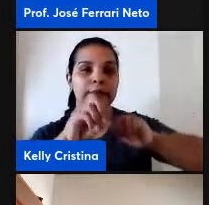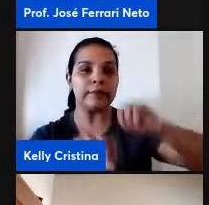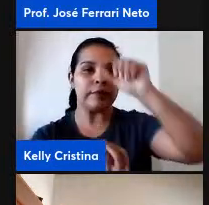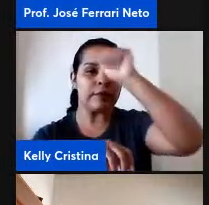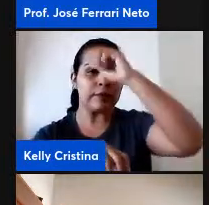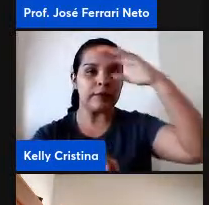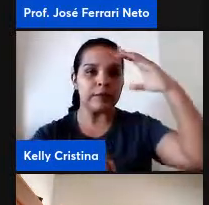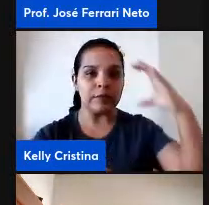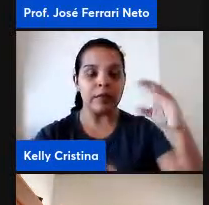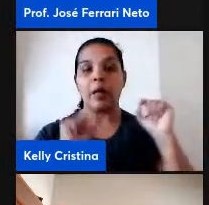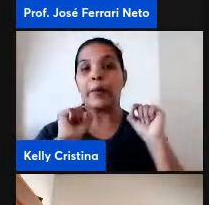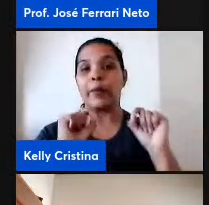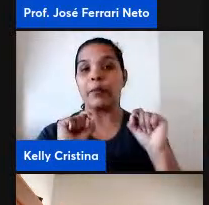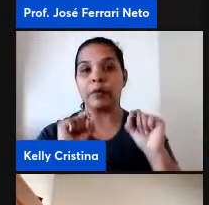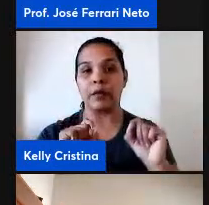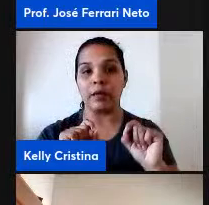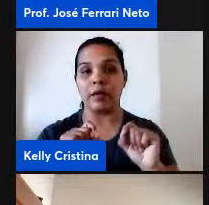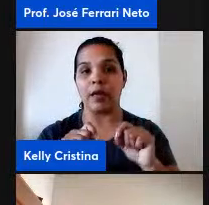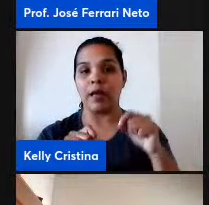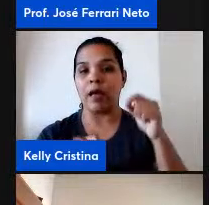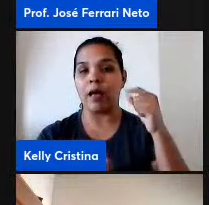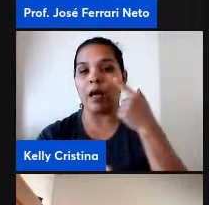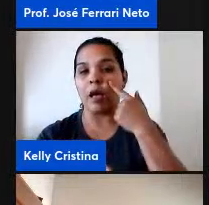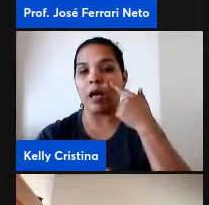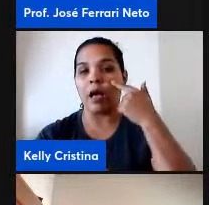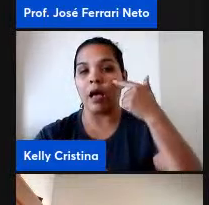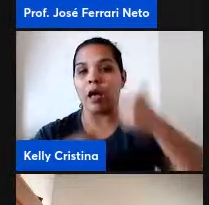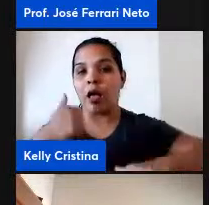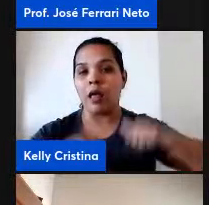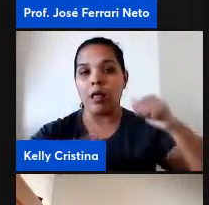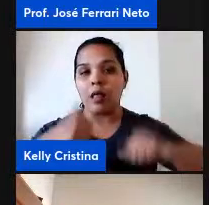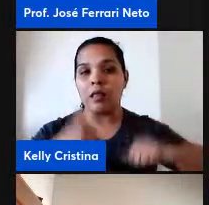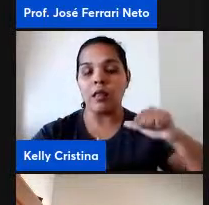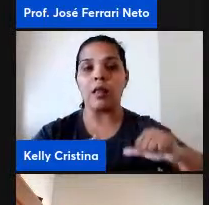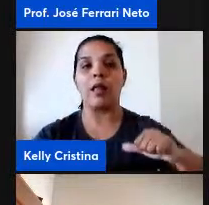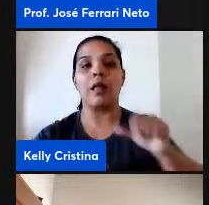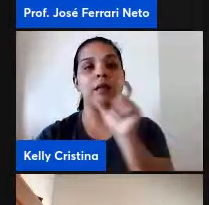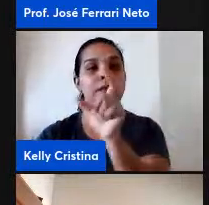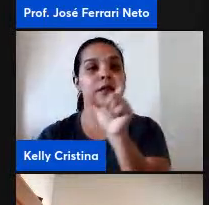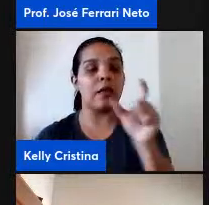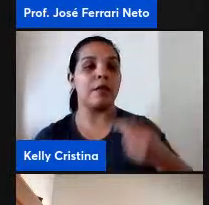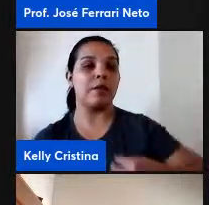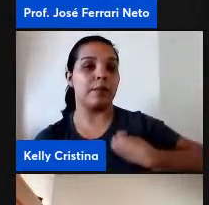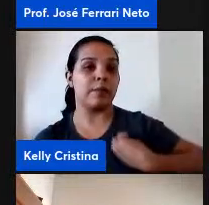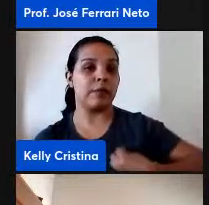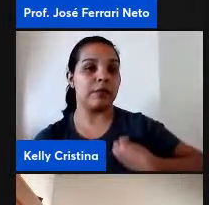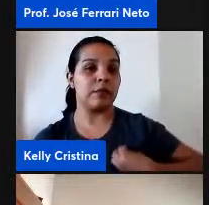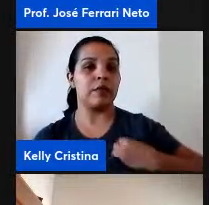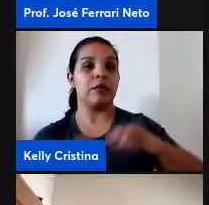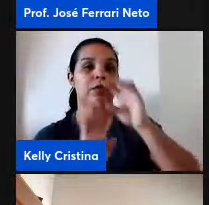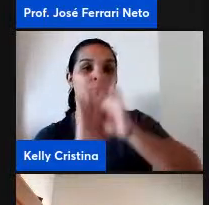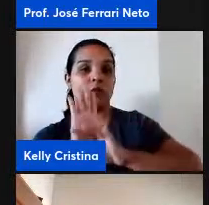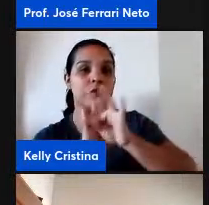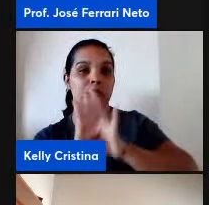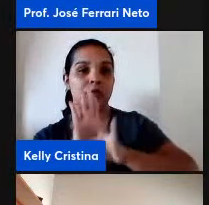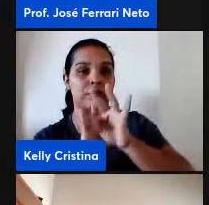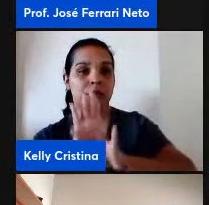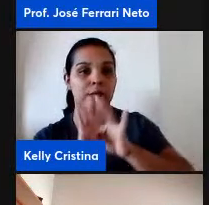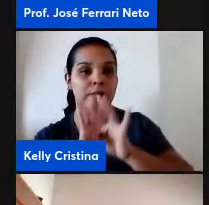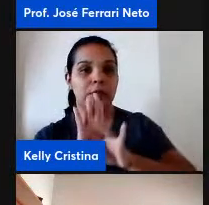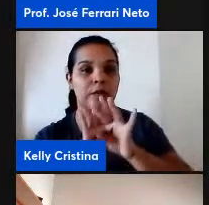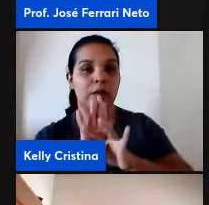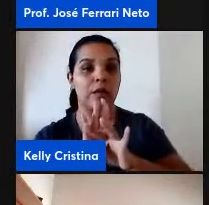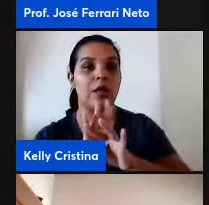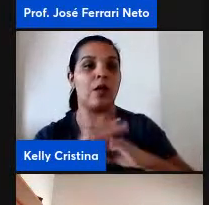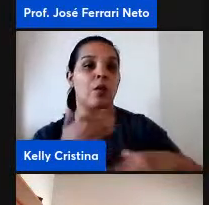nada mais é do que análise e síntese das palavras presentes nos textos pela desconstrução,